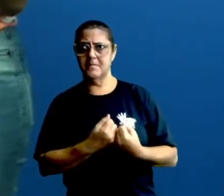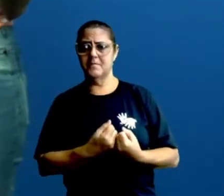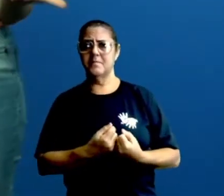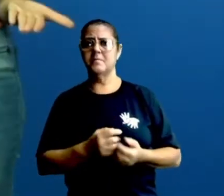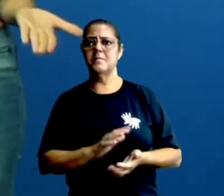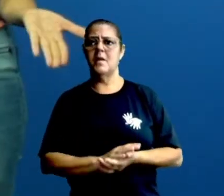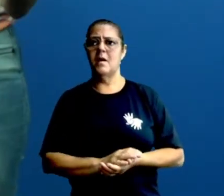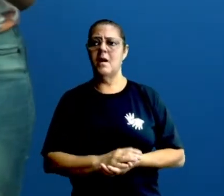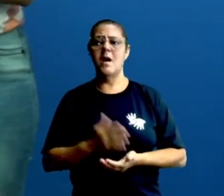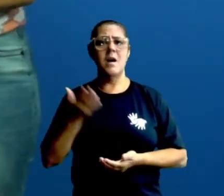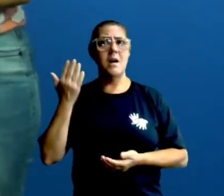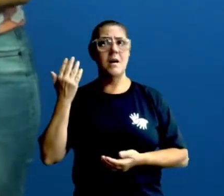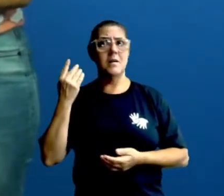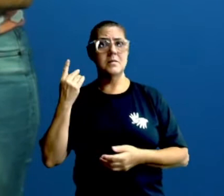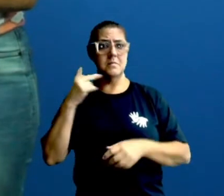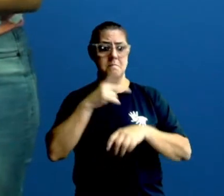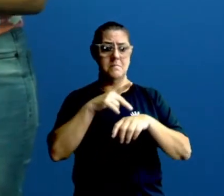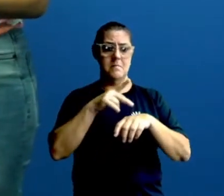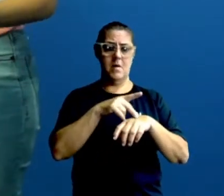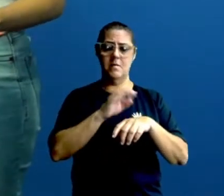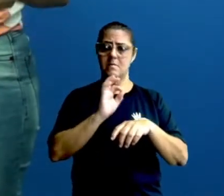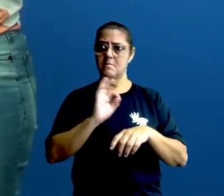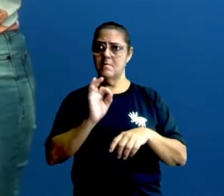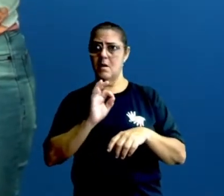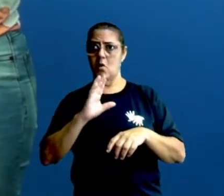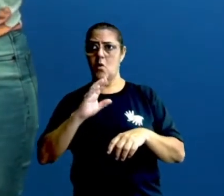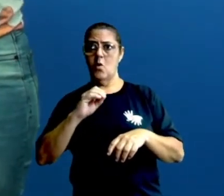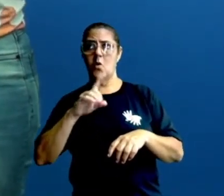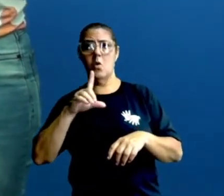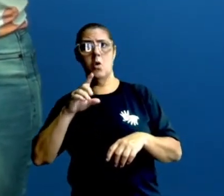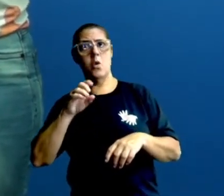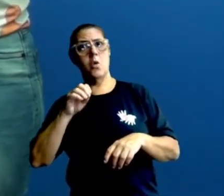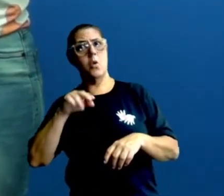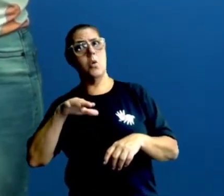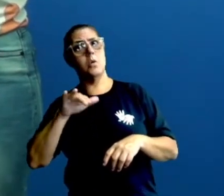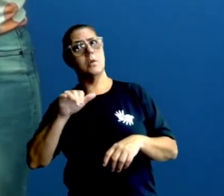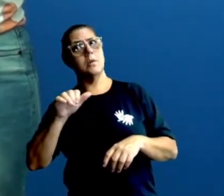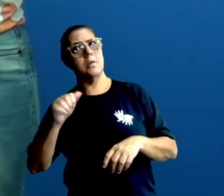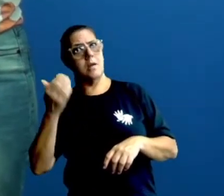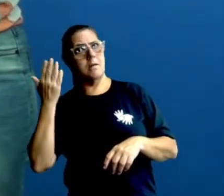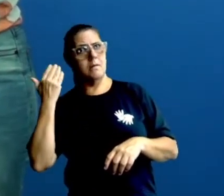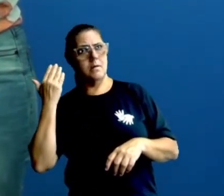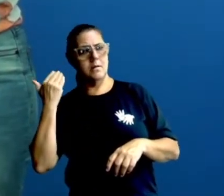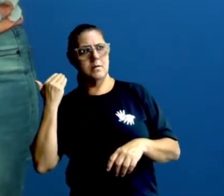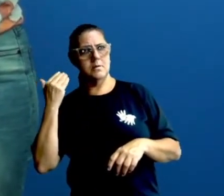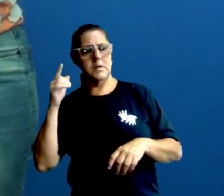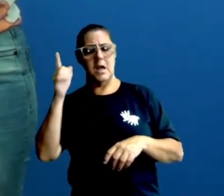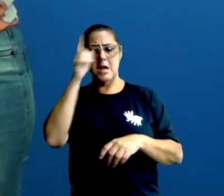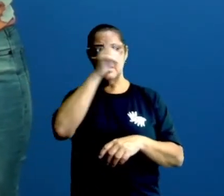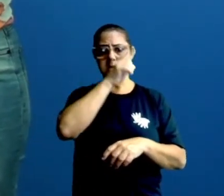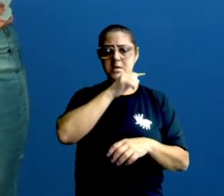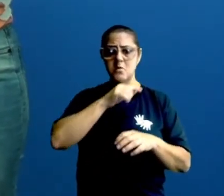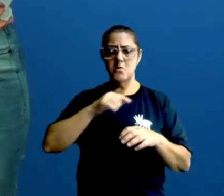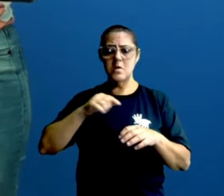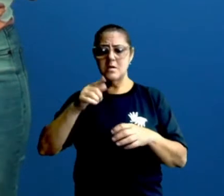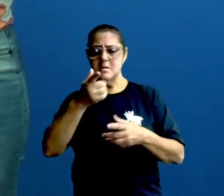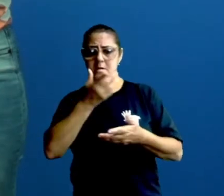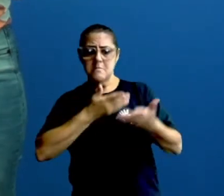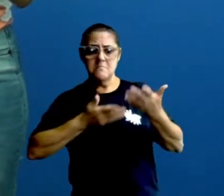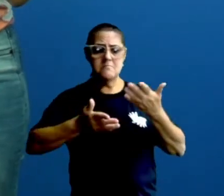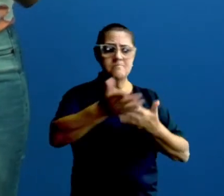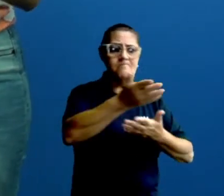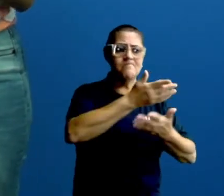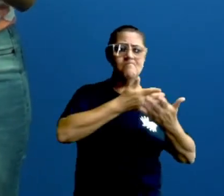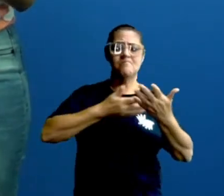naquele momento não era país, era uma colônia. Então, a partir daquela movimentação, daquela circulação de gente, de dinheiro,